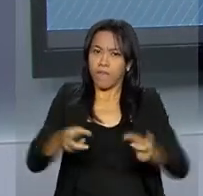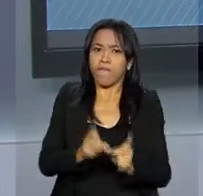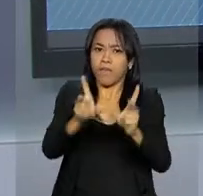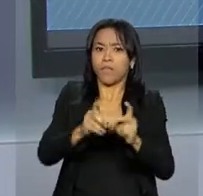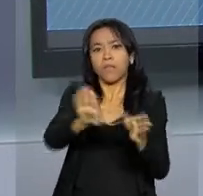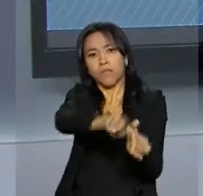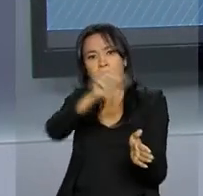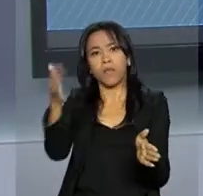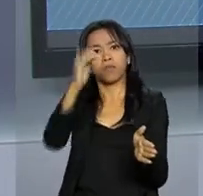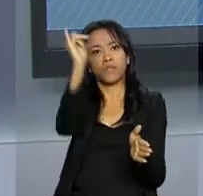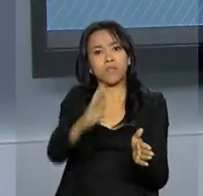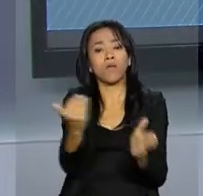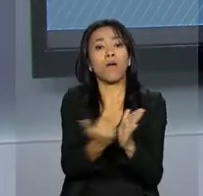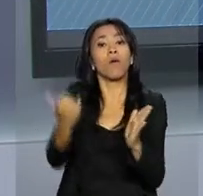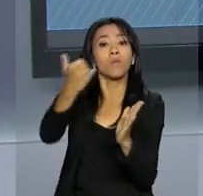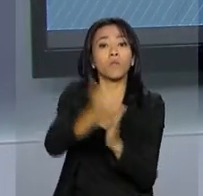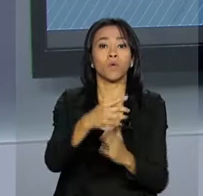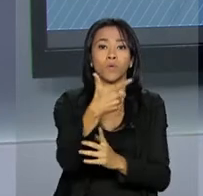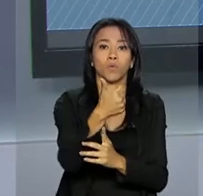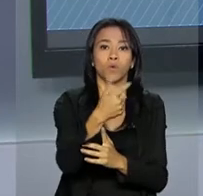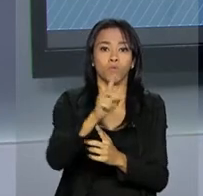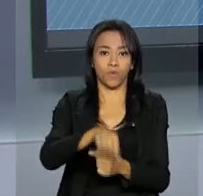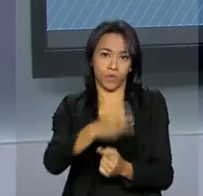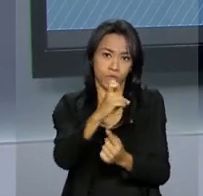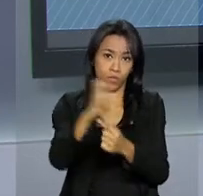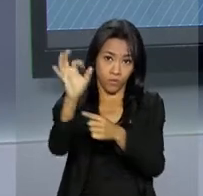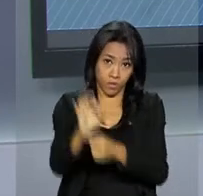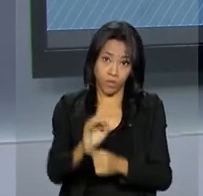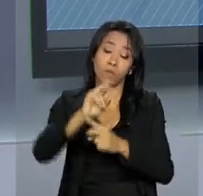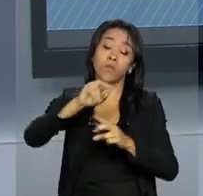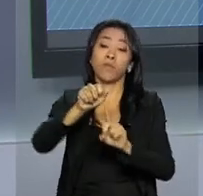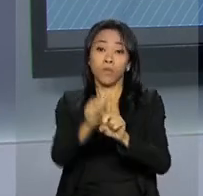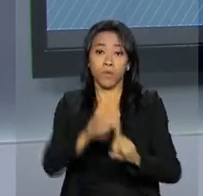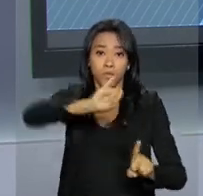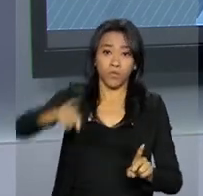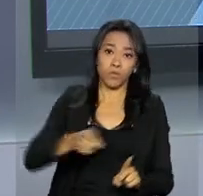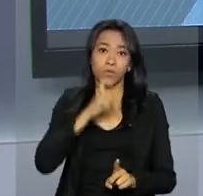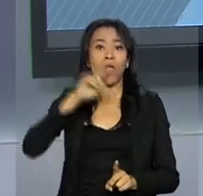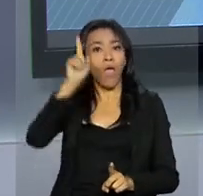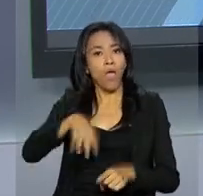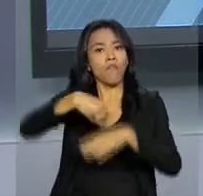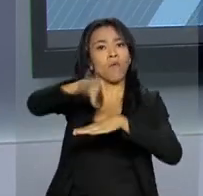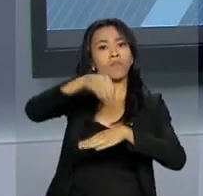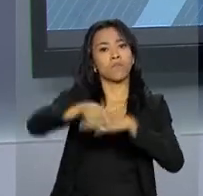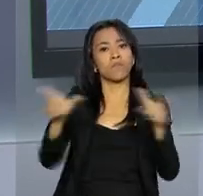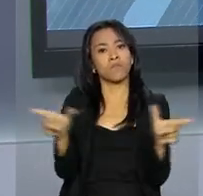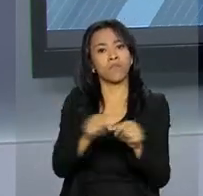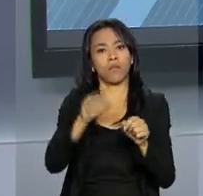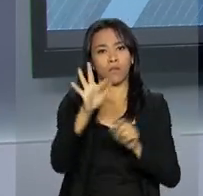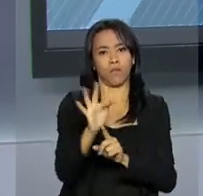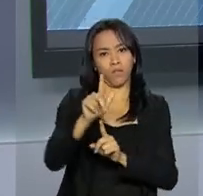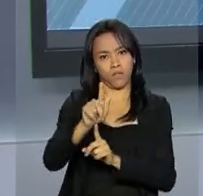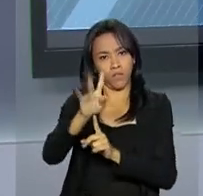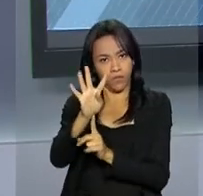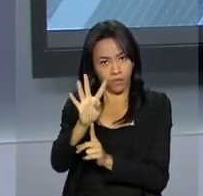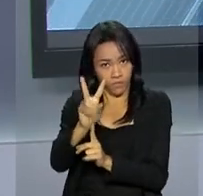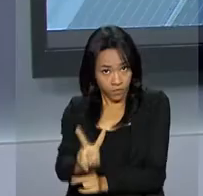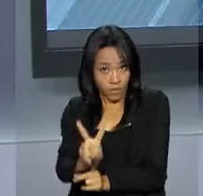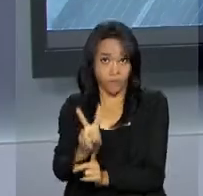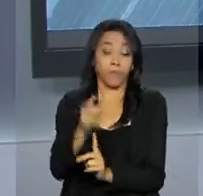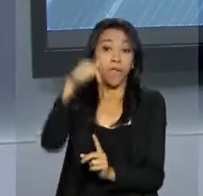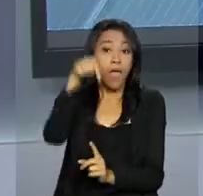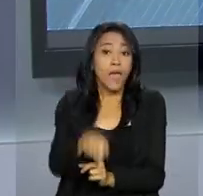12 6 por cento em julho as informações são da fundação getúlio vargas a balança comercial brasileira